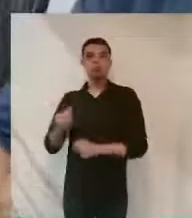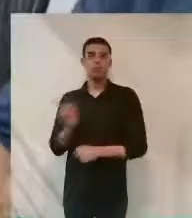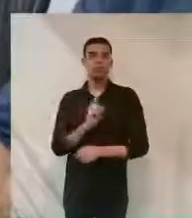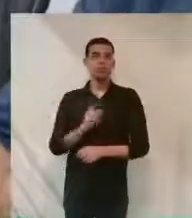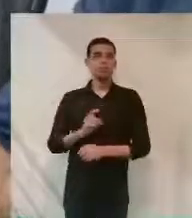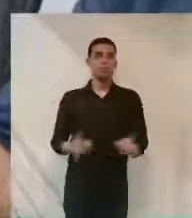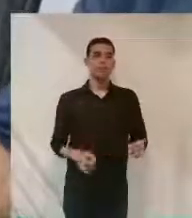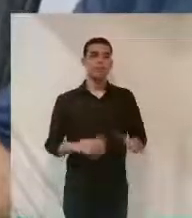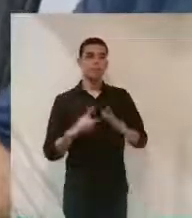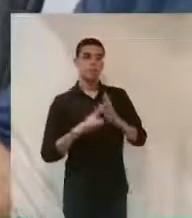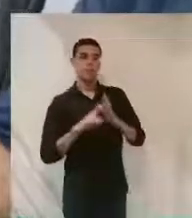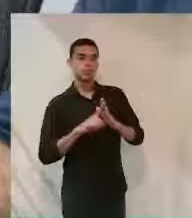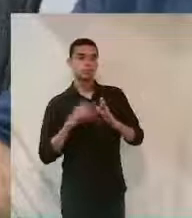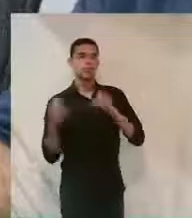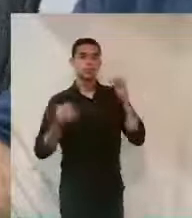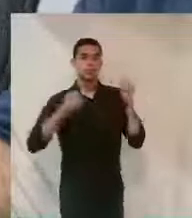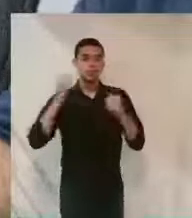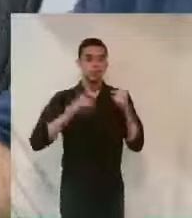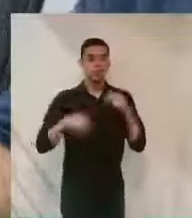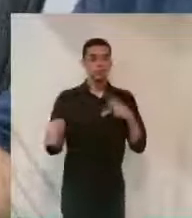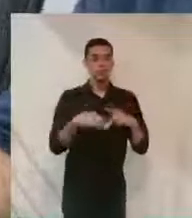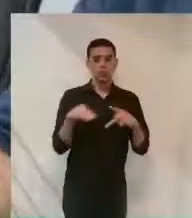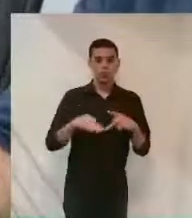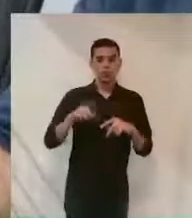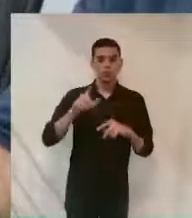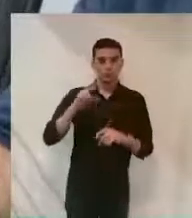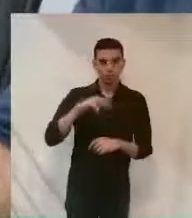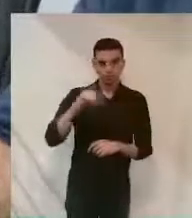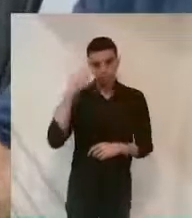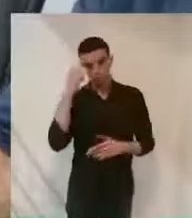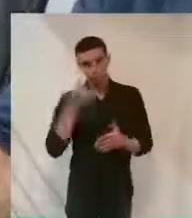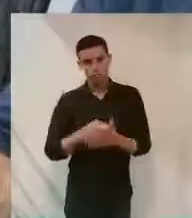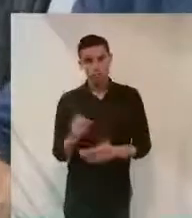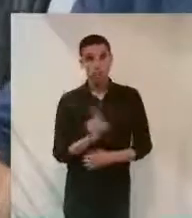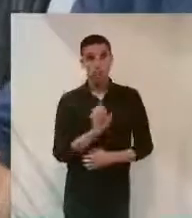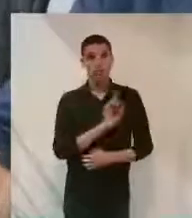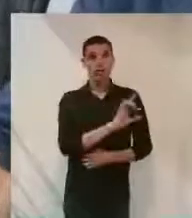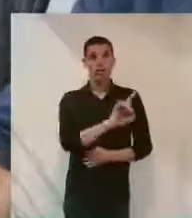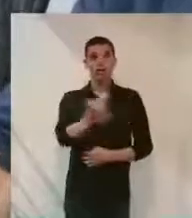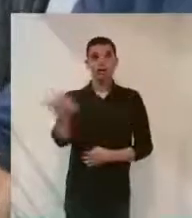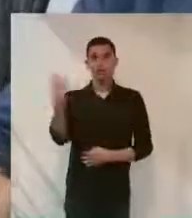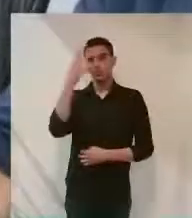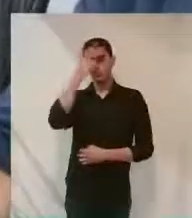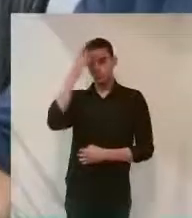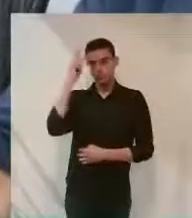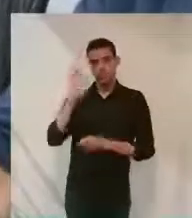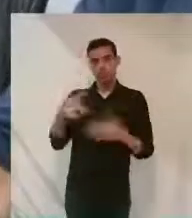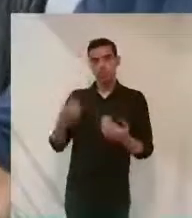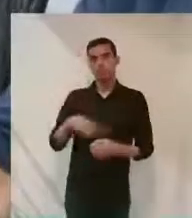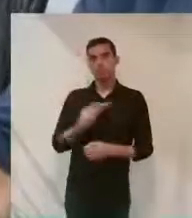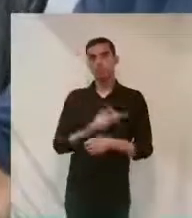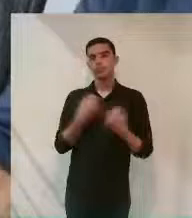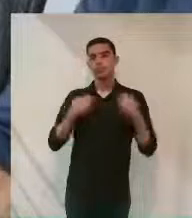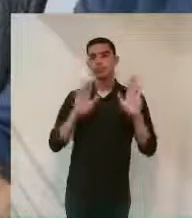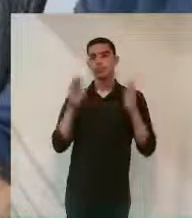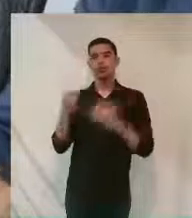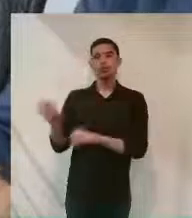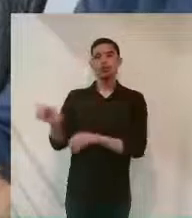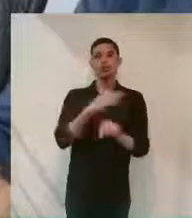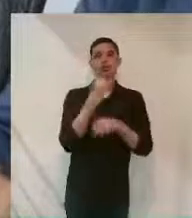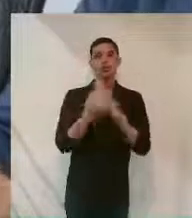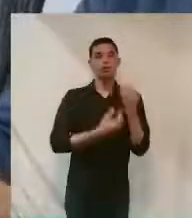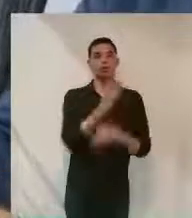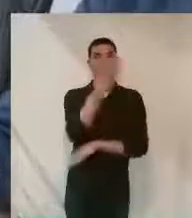o fabricante, não é o Ministério Público, não é o órgão ambiental. Então, a gente tem que focar muito nesse pessoal. Tem que focar muito na